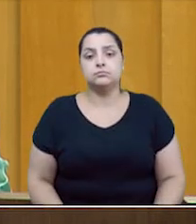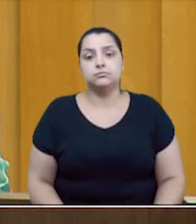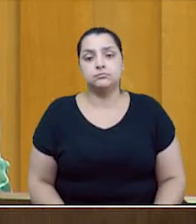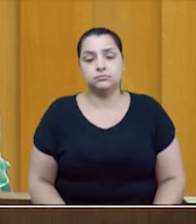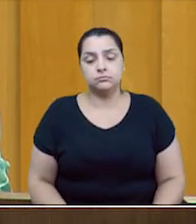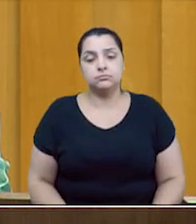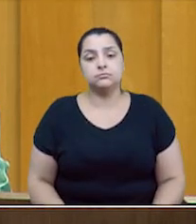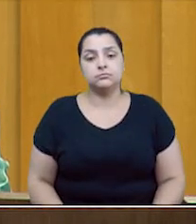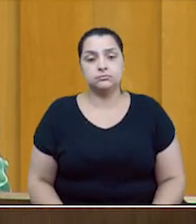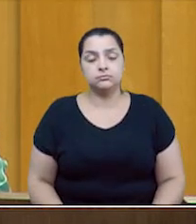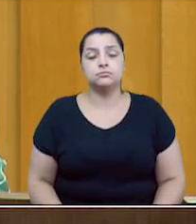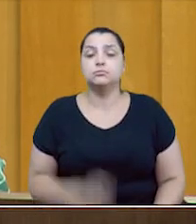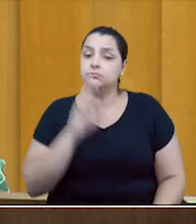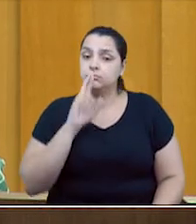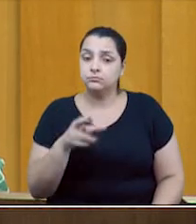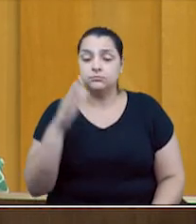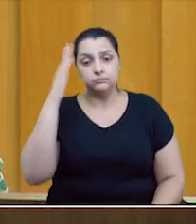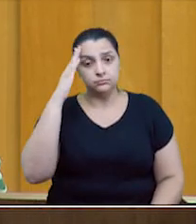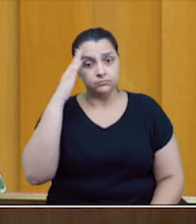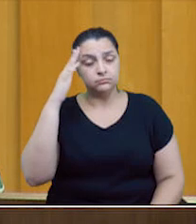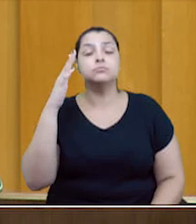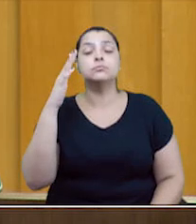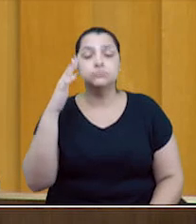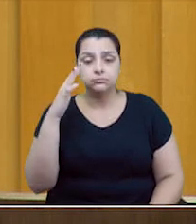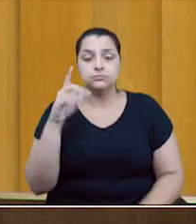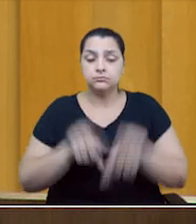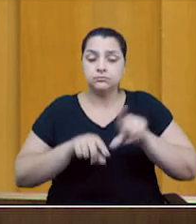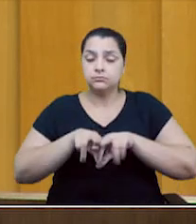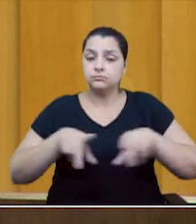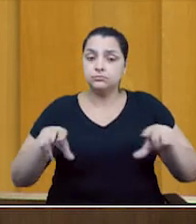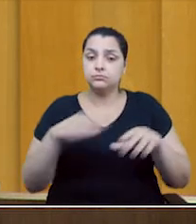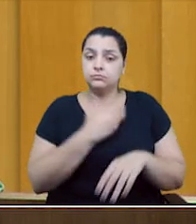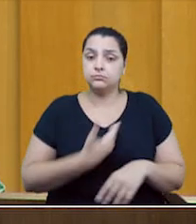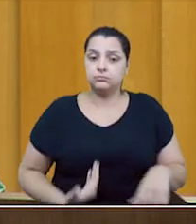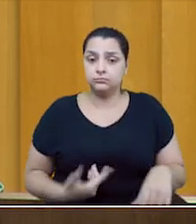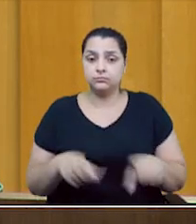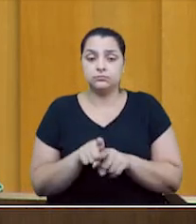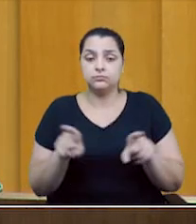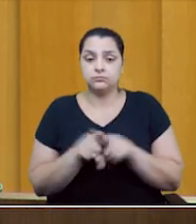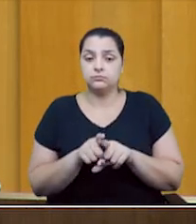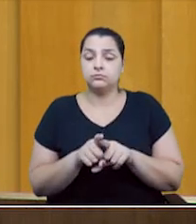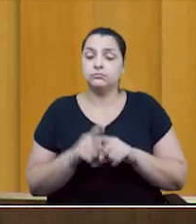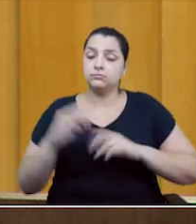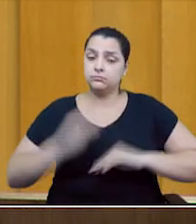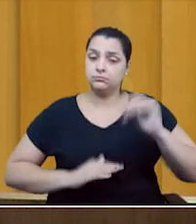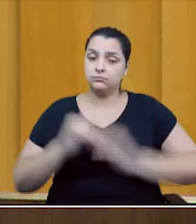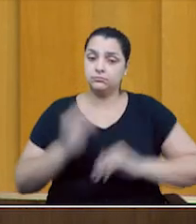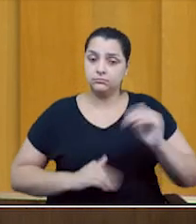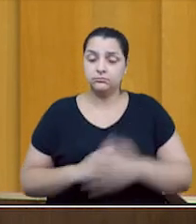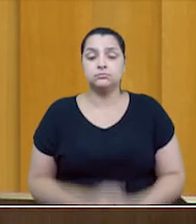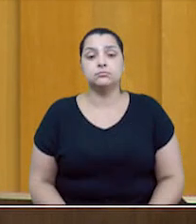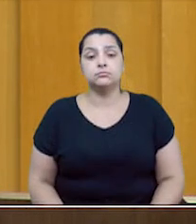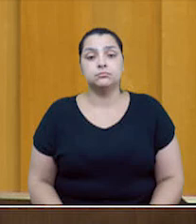eficiência e racionalização na ampliação dos recursos públicos e a difusão das boas práticas. Então, aqui o papel